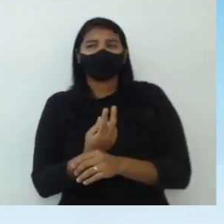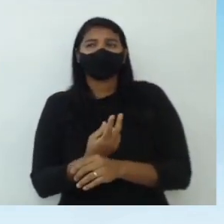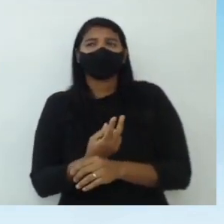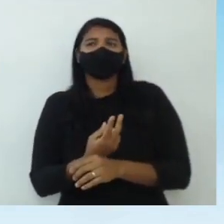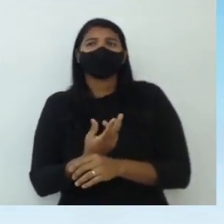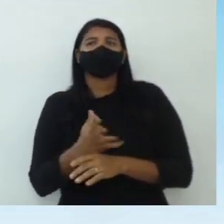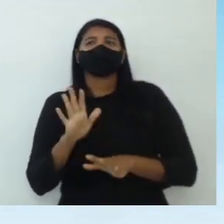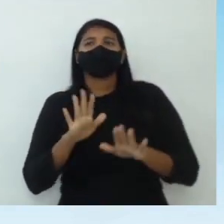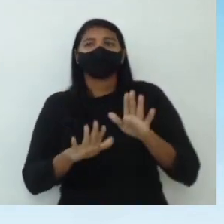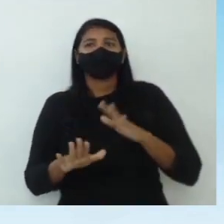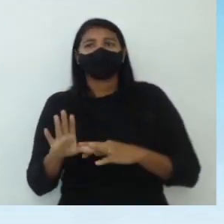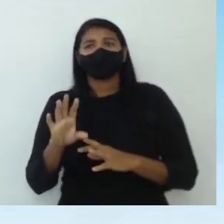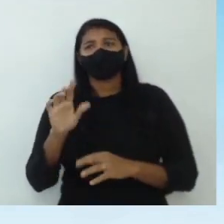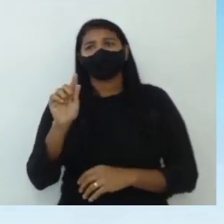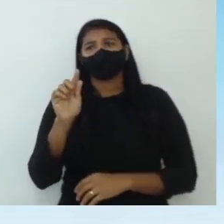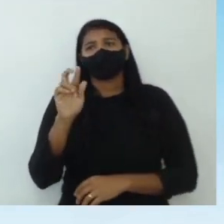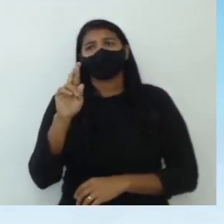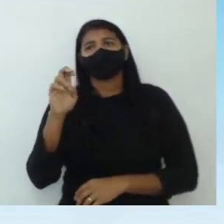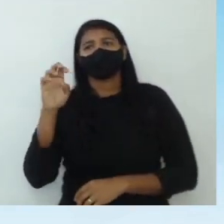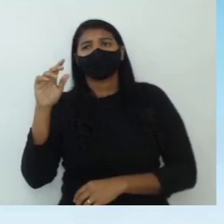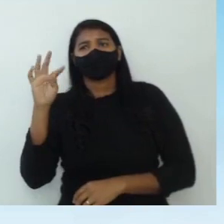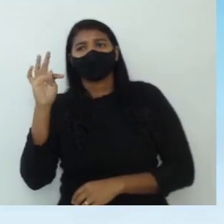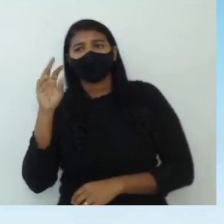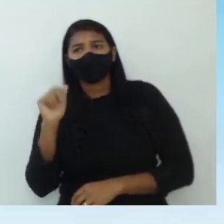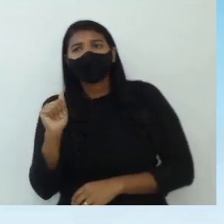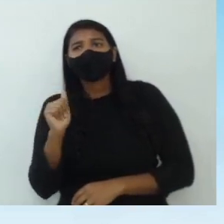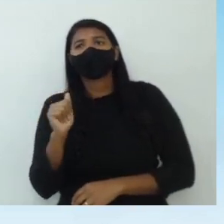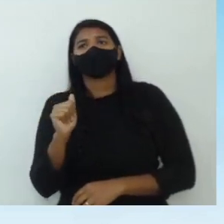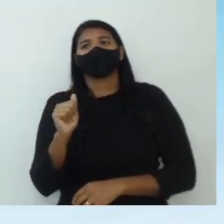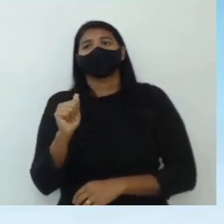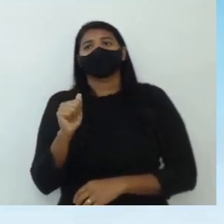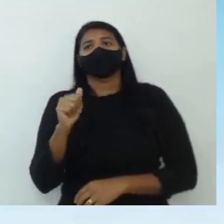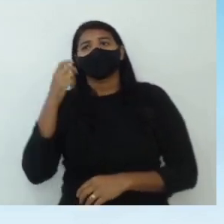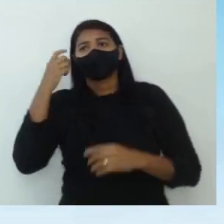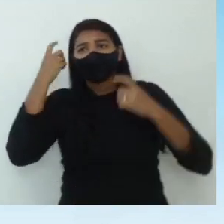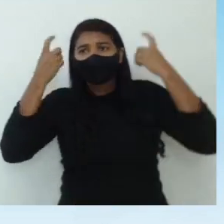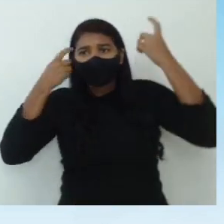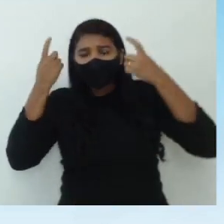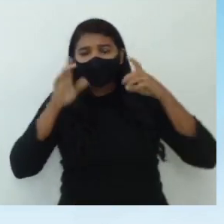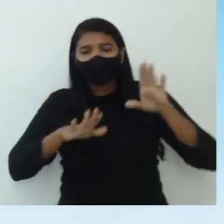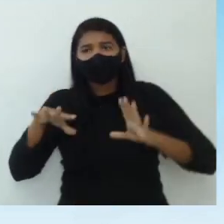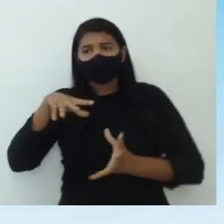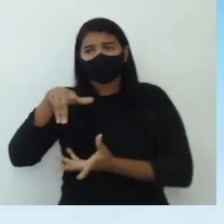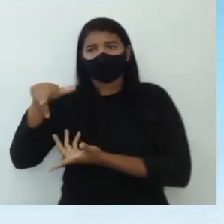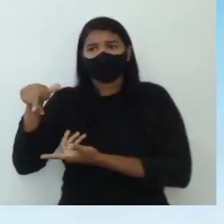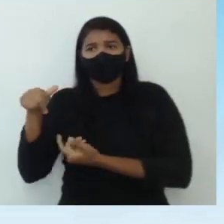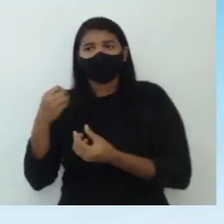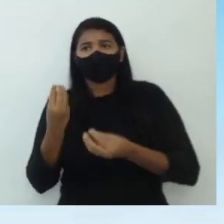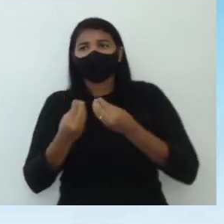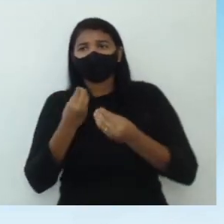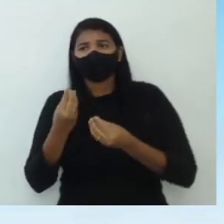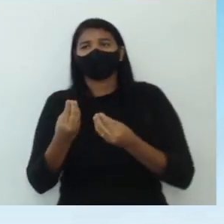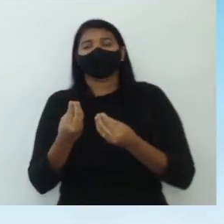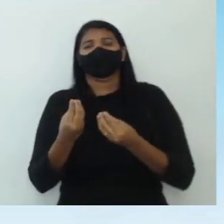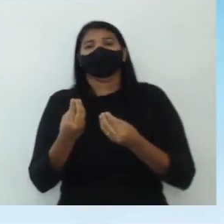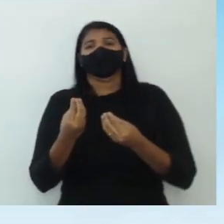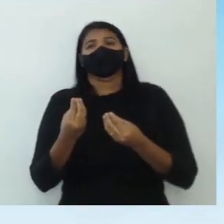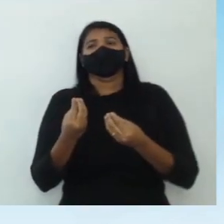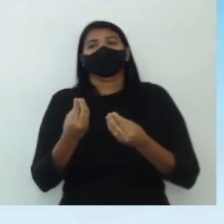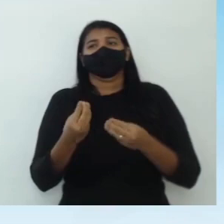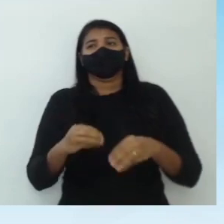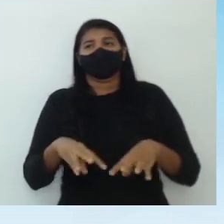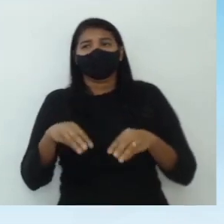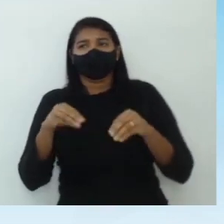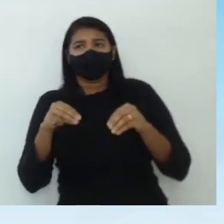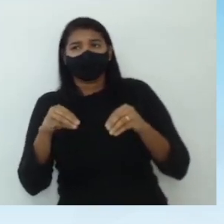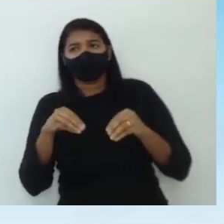Greta Thunberg, né? Eles estão se dedicando muito a essa questão. Não é uma questão, como as pessoas dizem, de propaganda, mas são